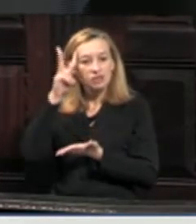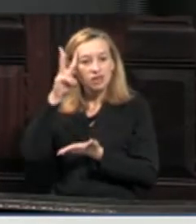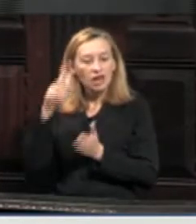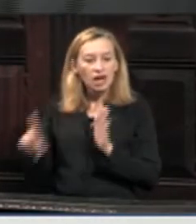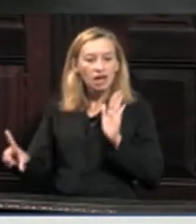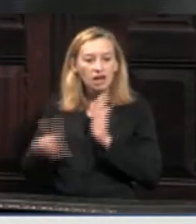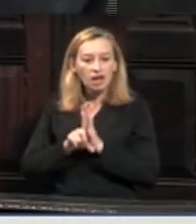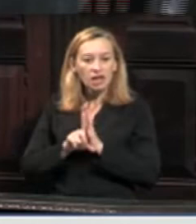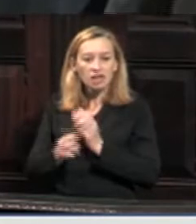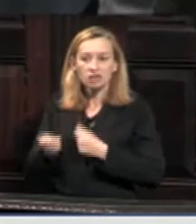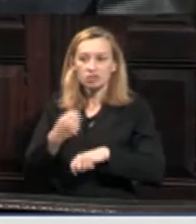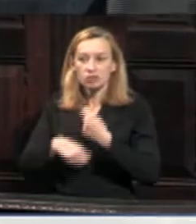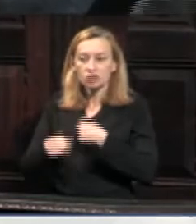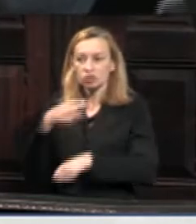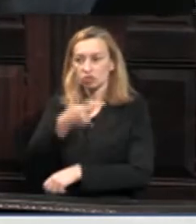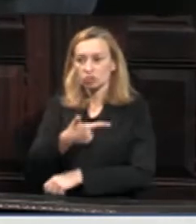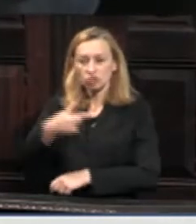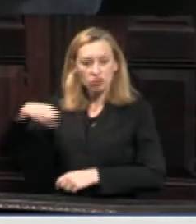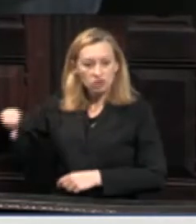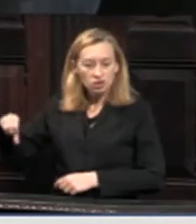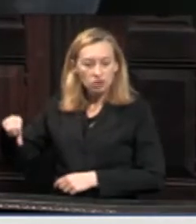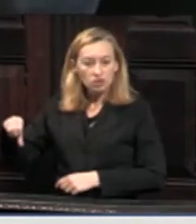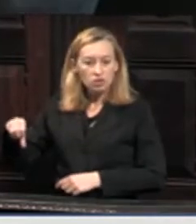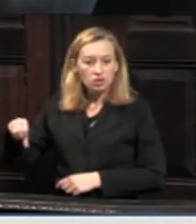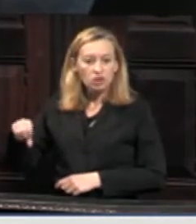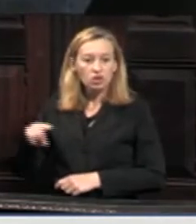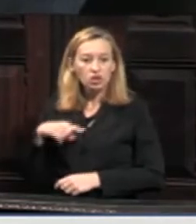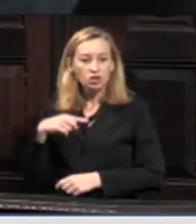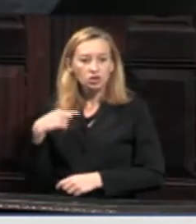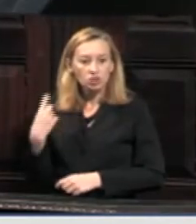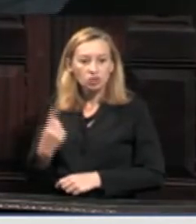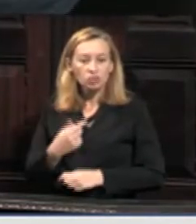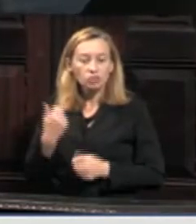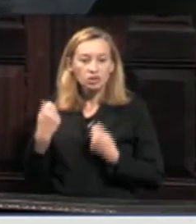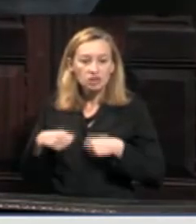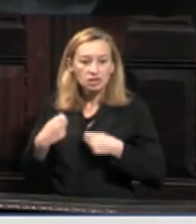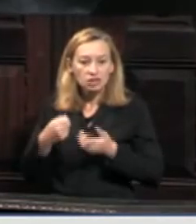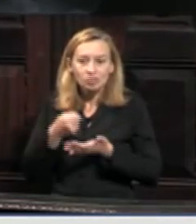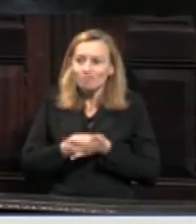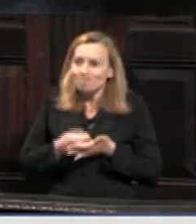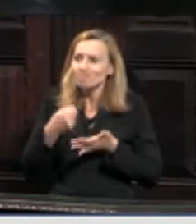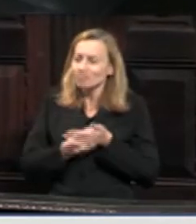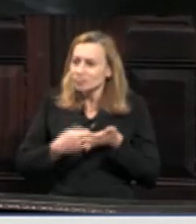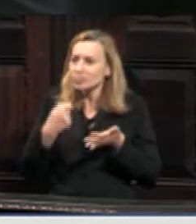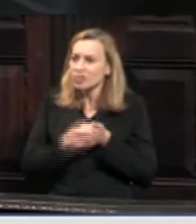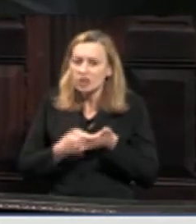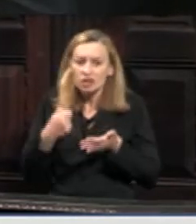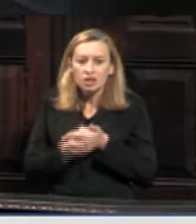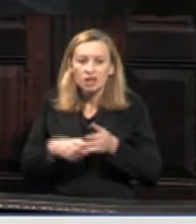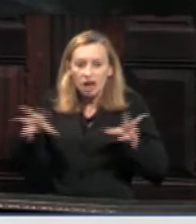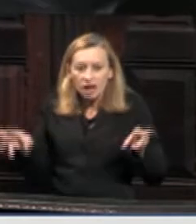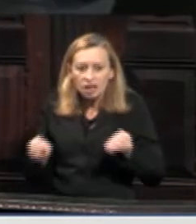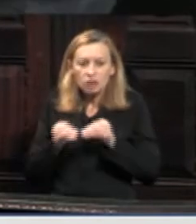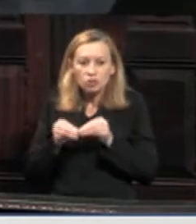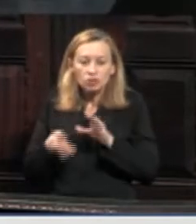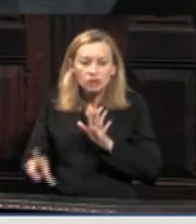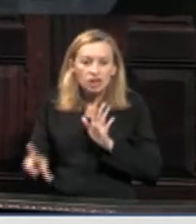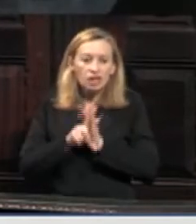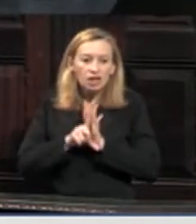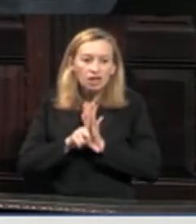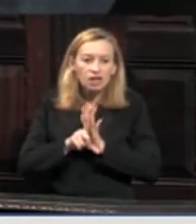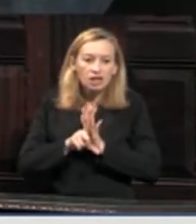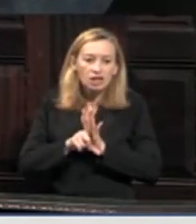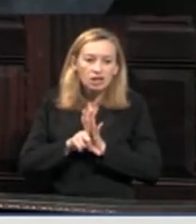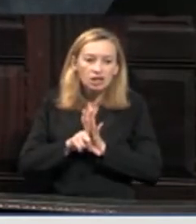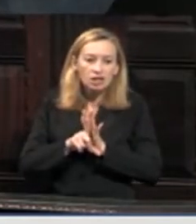de 2019. E que temos que pressionar os deputados a incluir na referida lei recursos